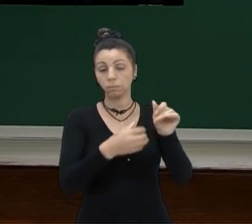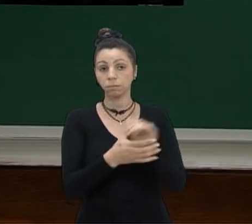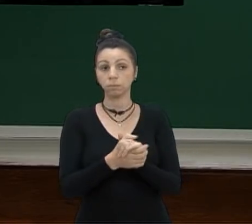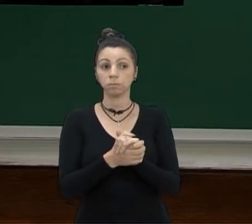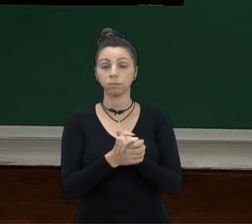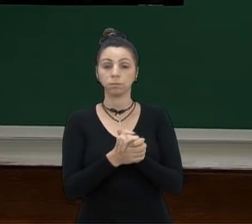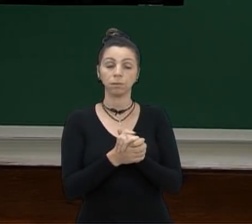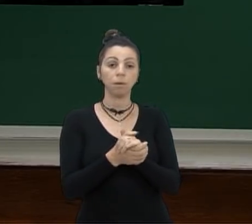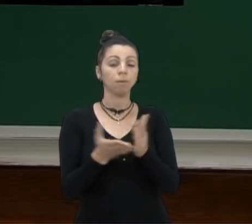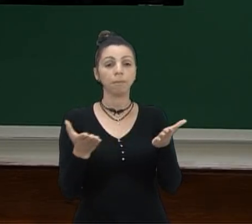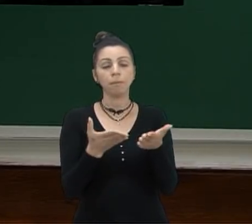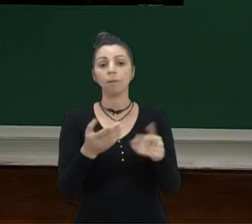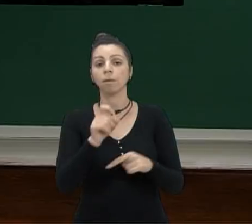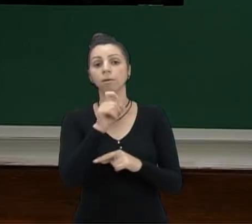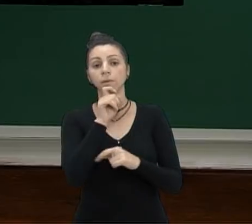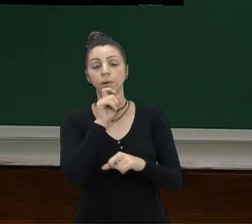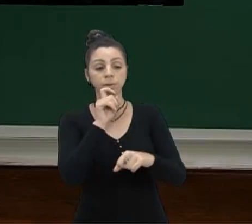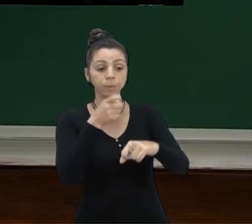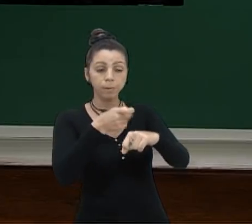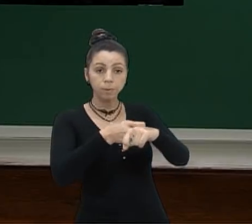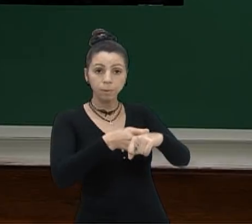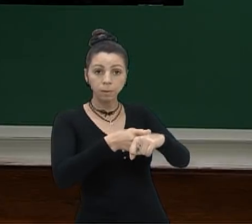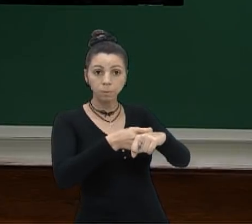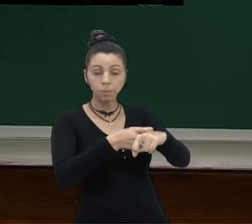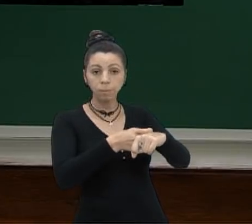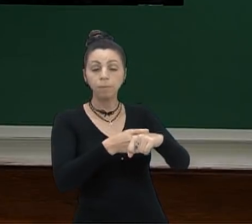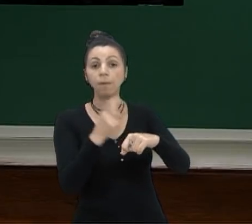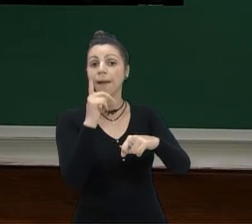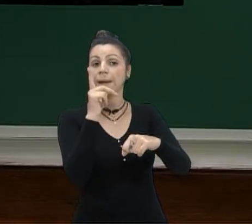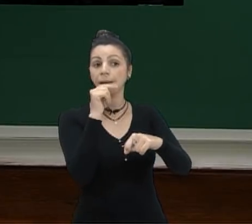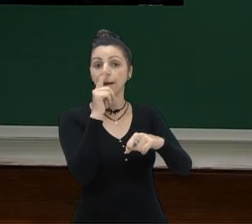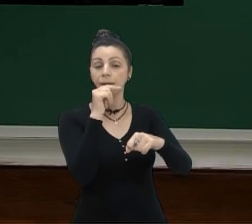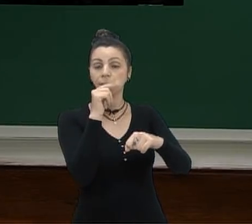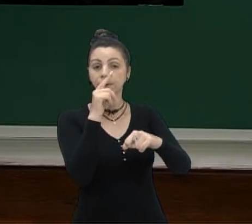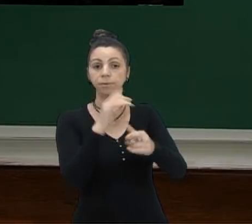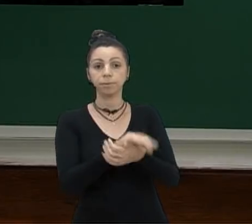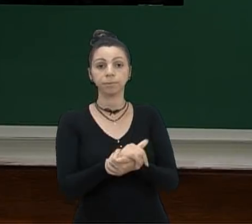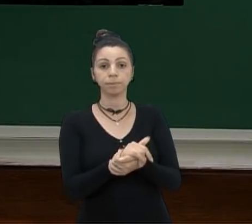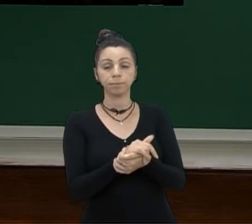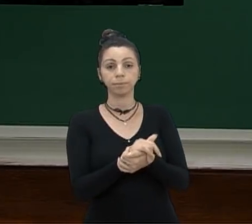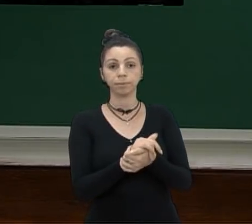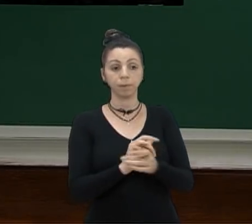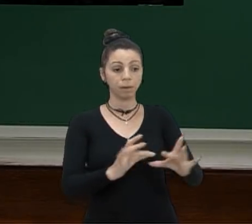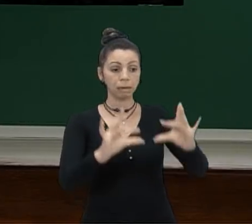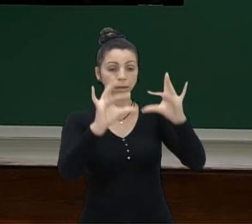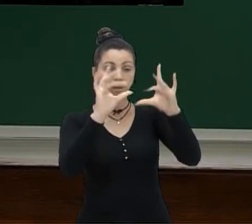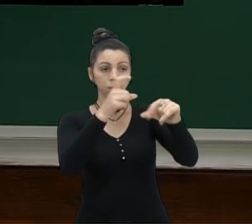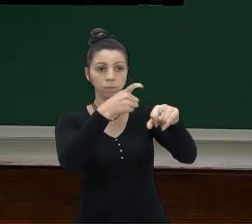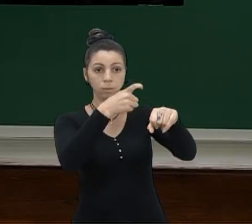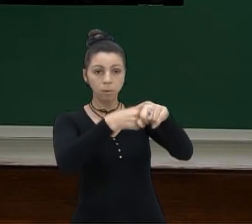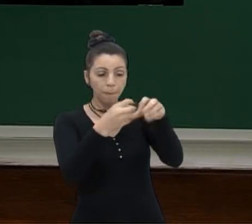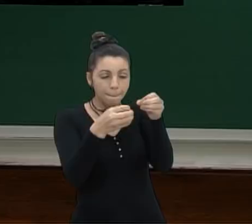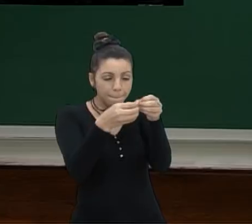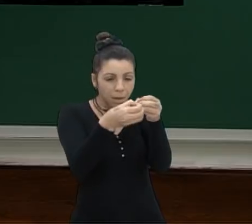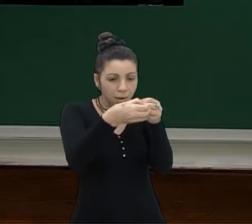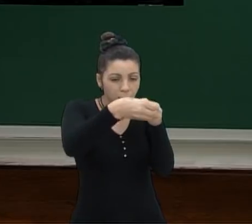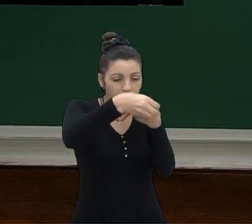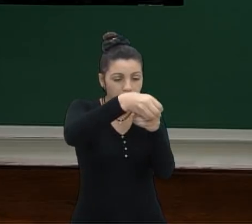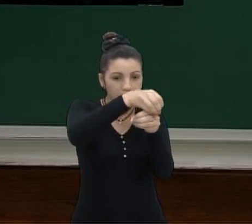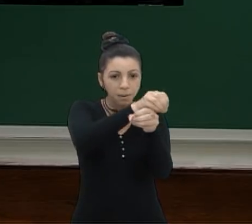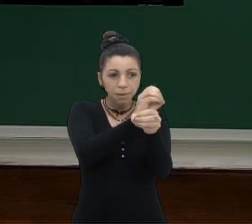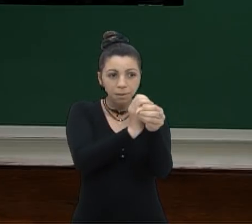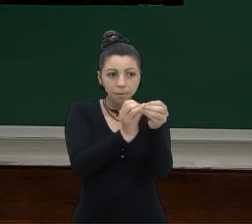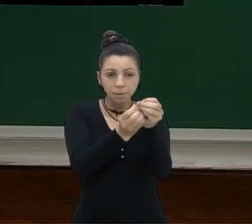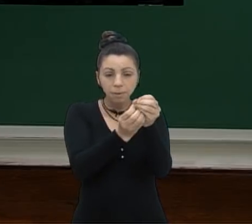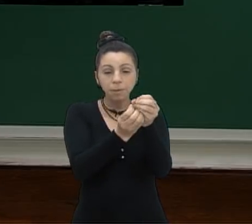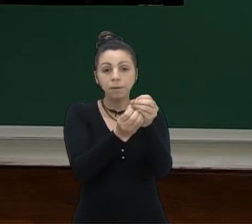pegar o gelo, né? Então eu vou pegar a matéria água. No estado sólido, o gelo, as partículas muito próximas. Eu vou